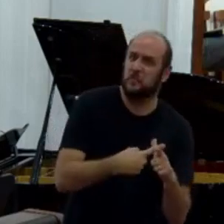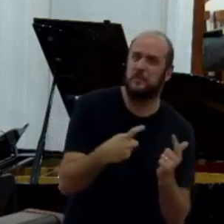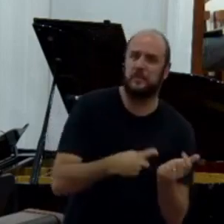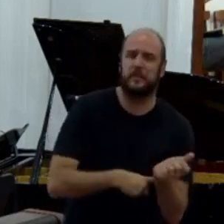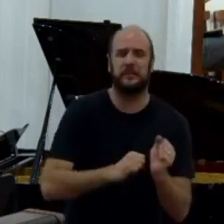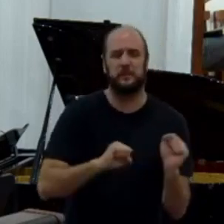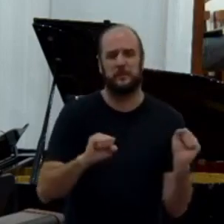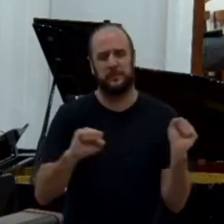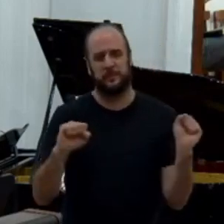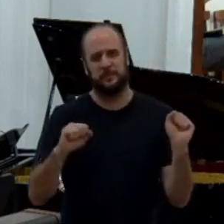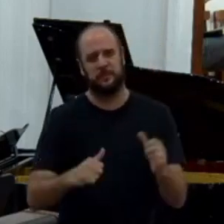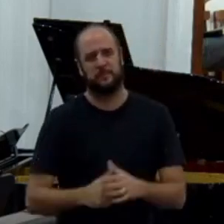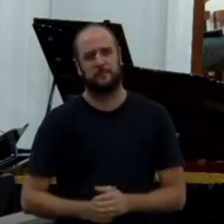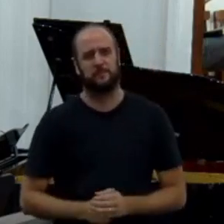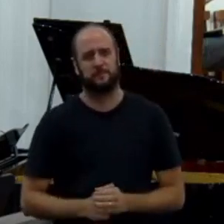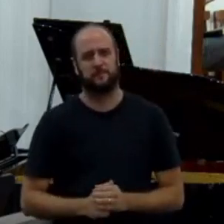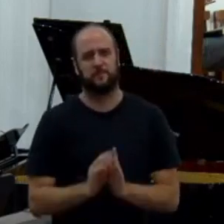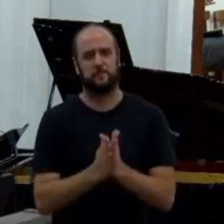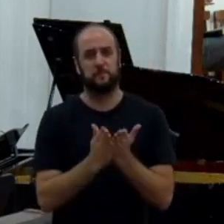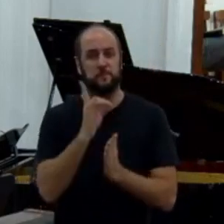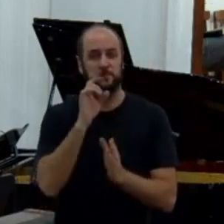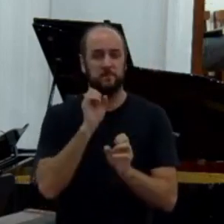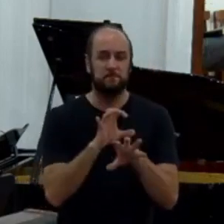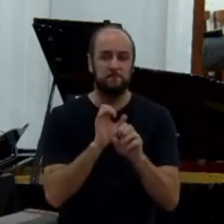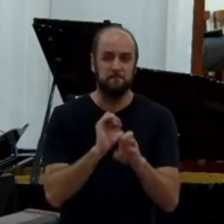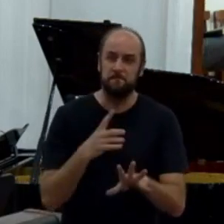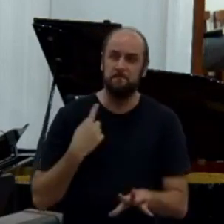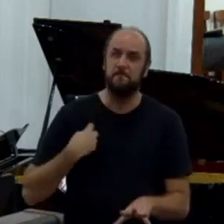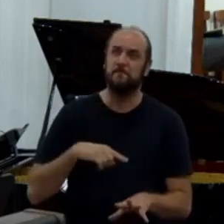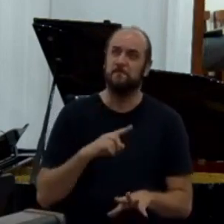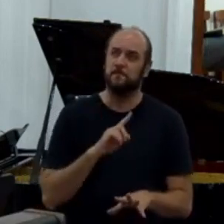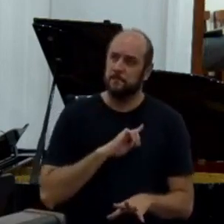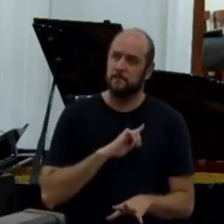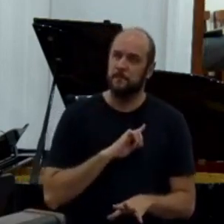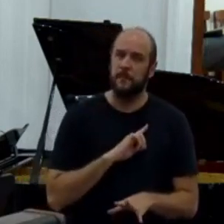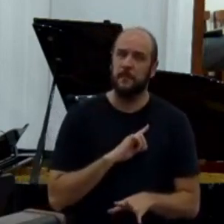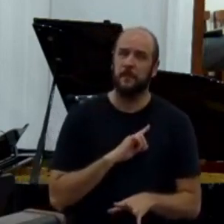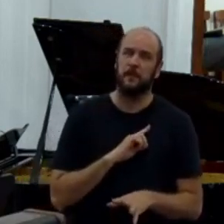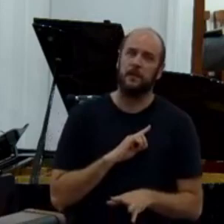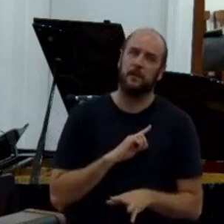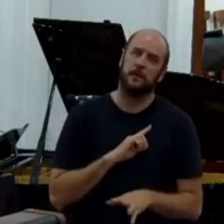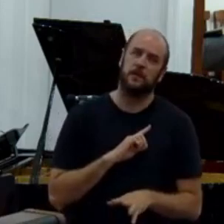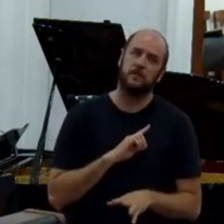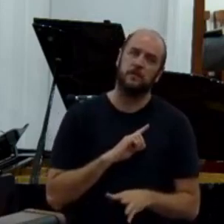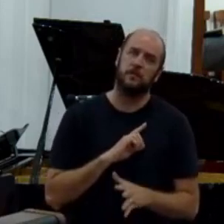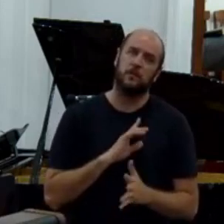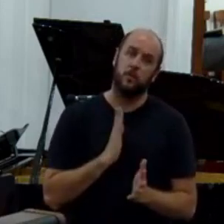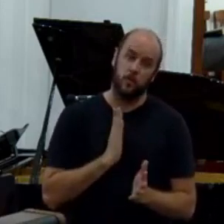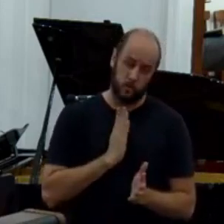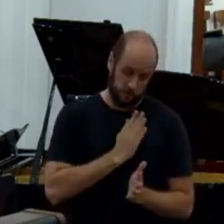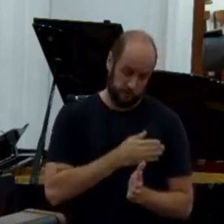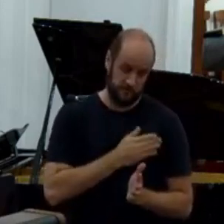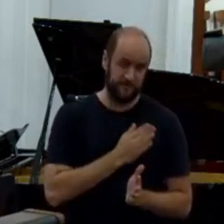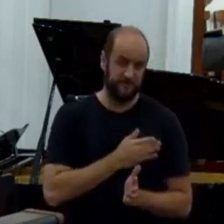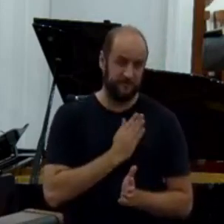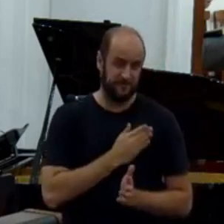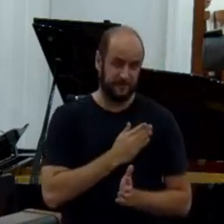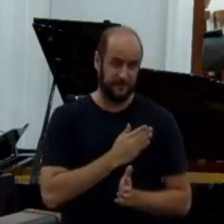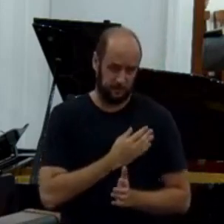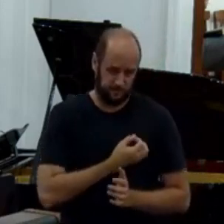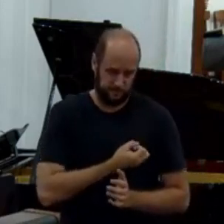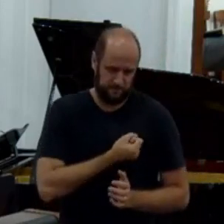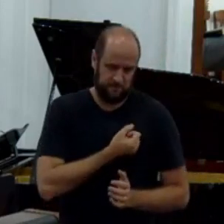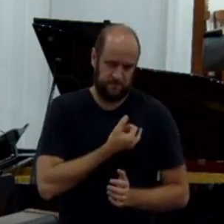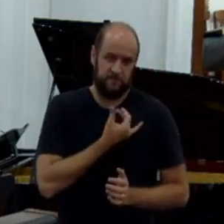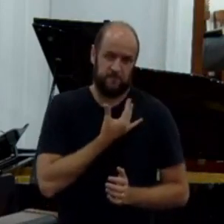da ira. A Bíblia nos ensina, queridos, que é do coração que